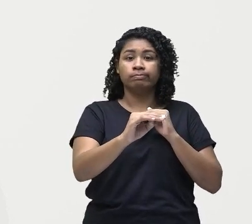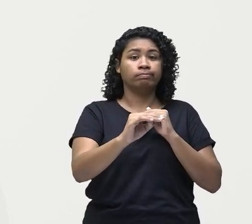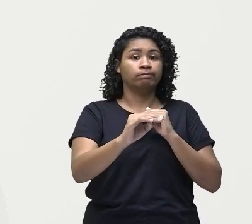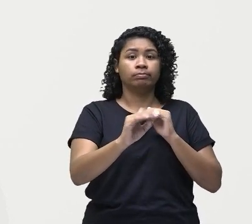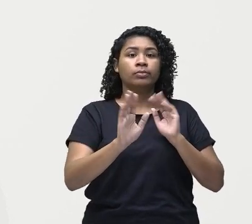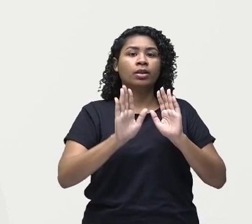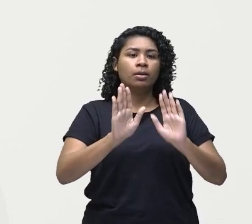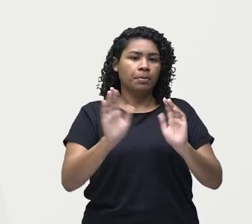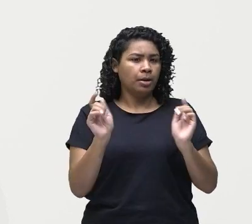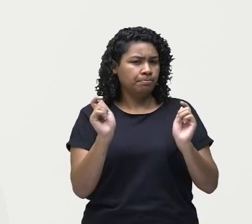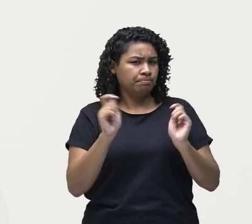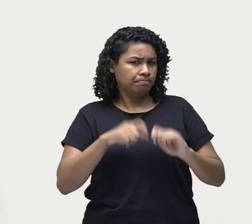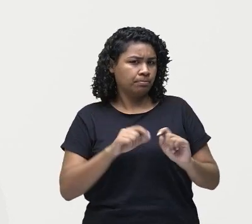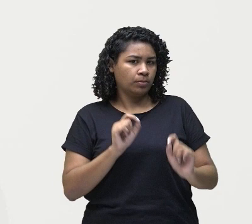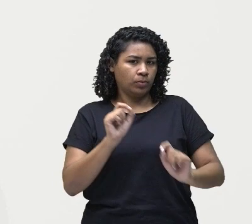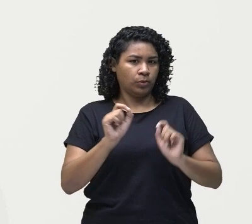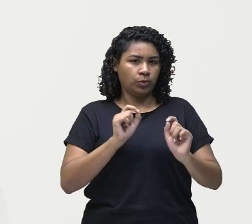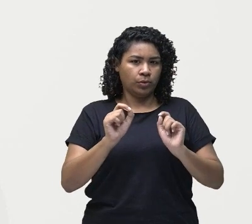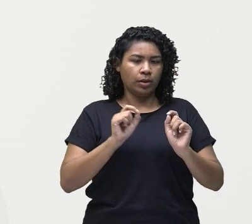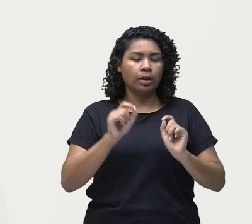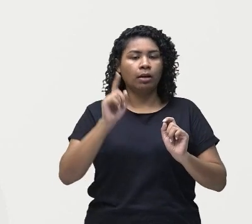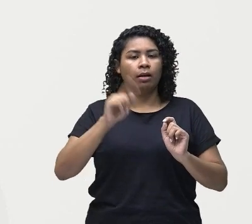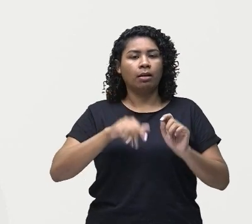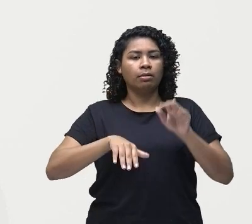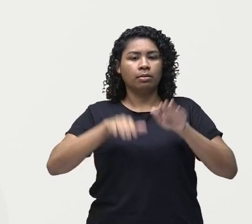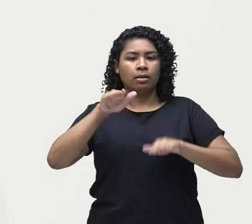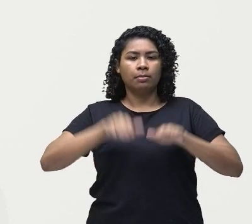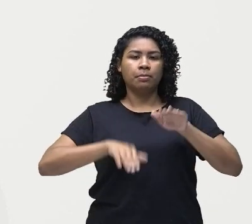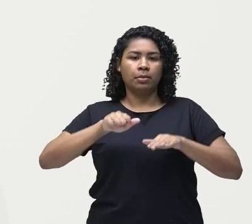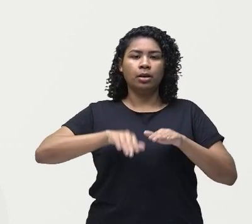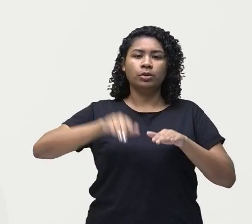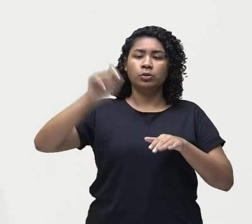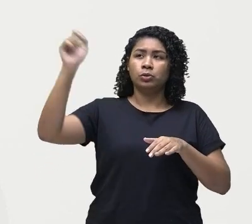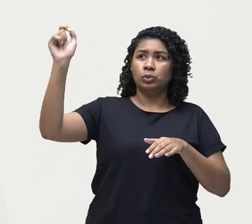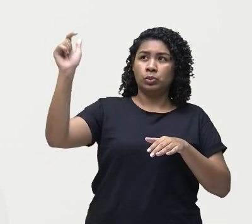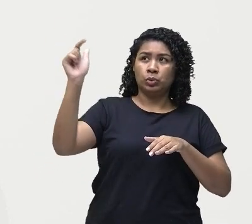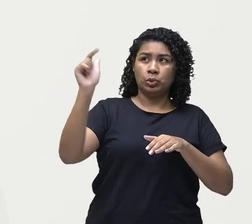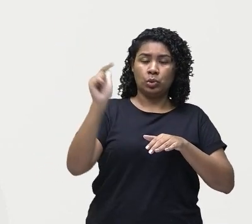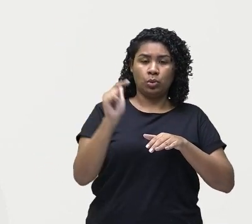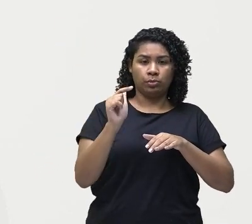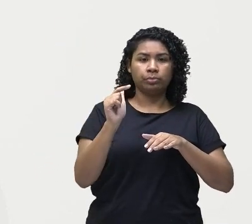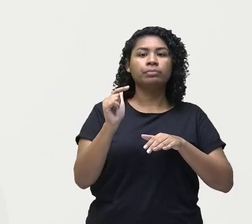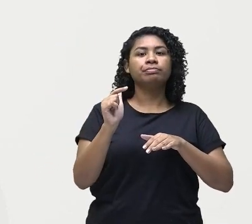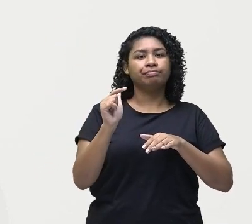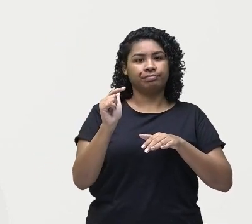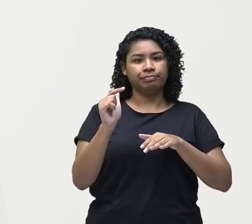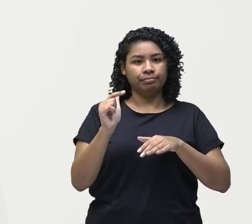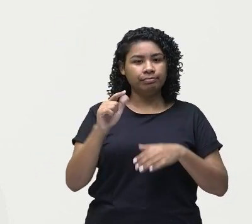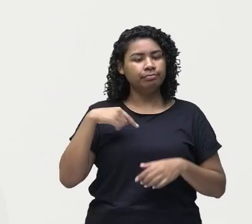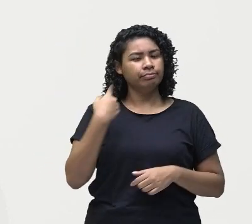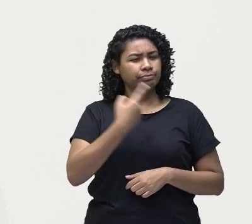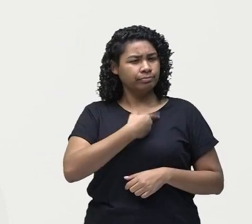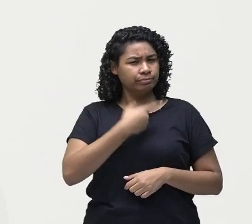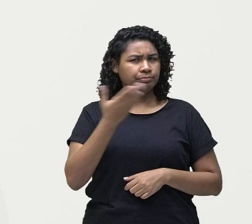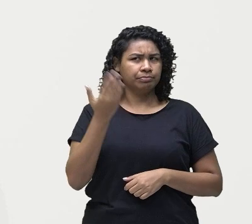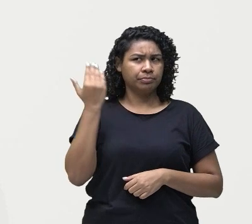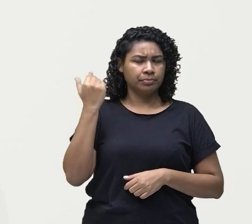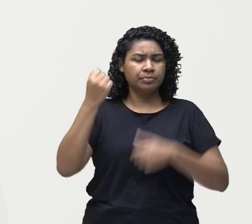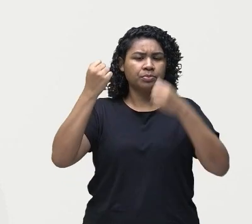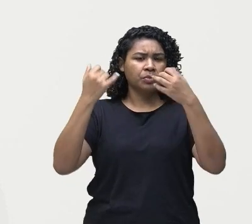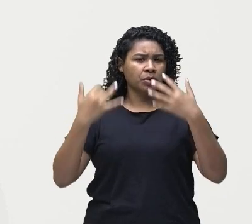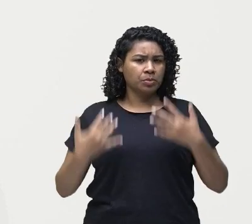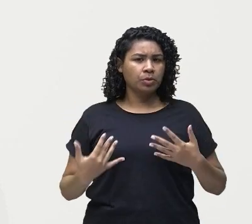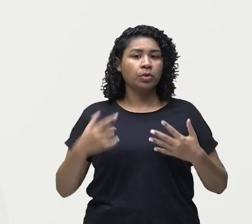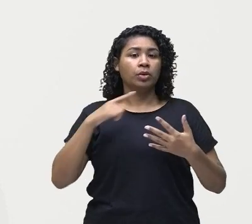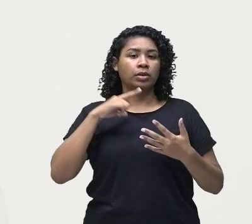diretamente proporcional à intensidade da radiação UV. A gente já viu que é lá na estratosfera que nós